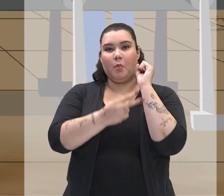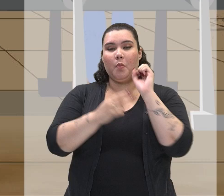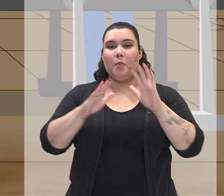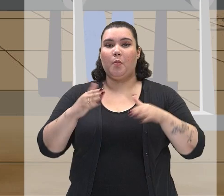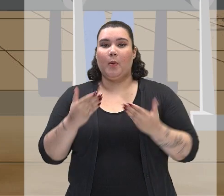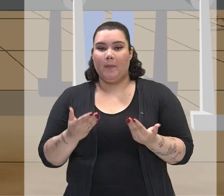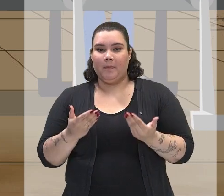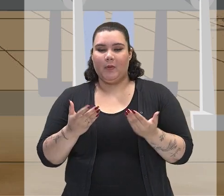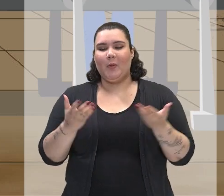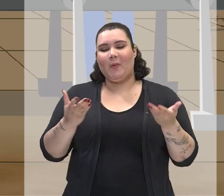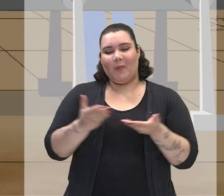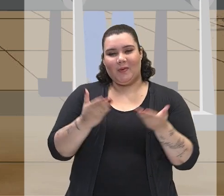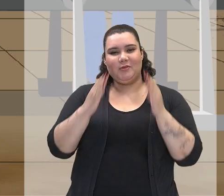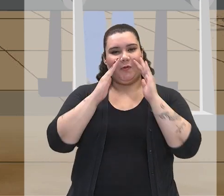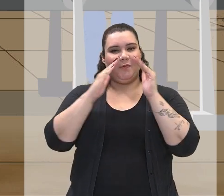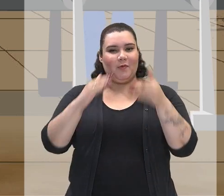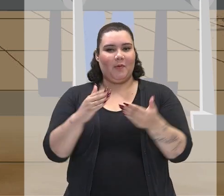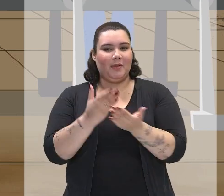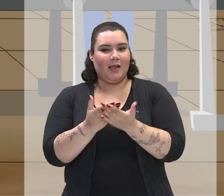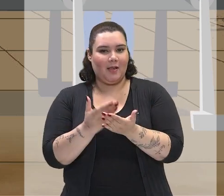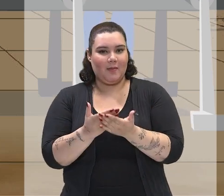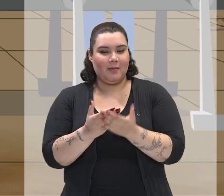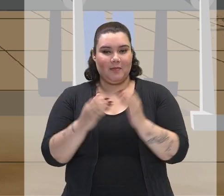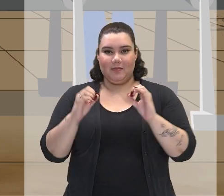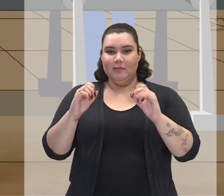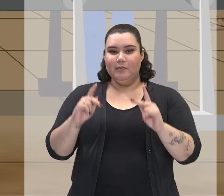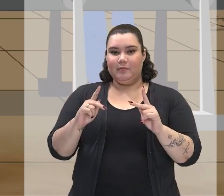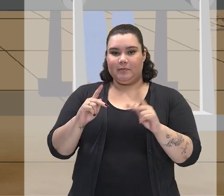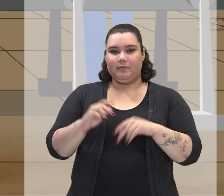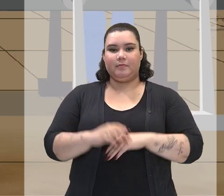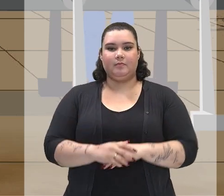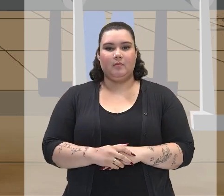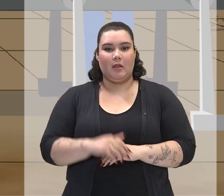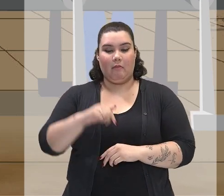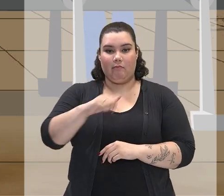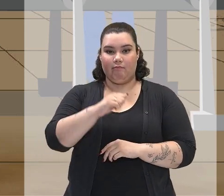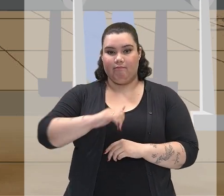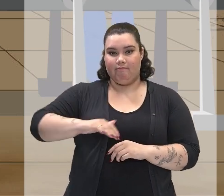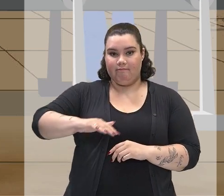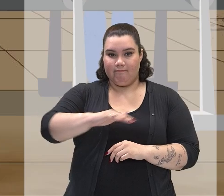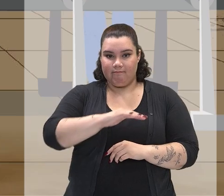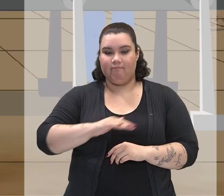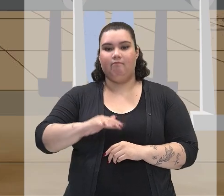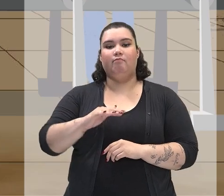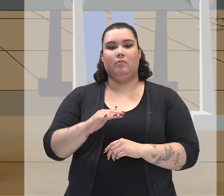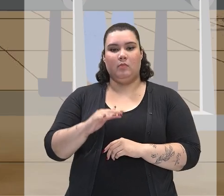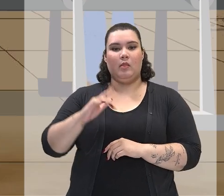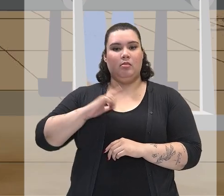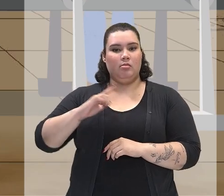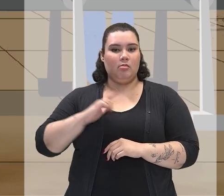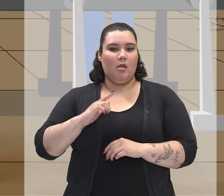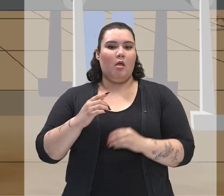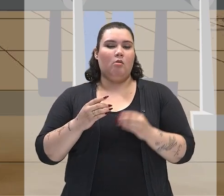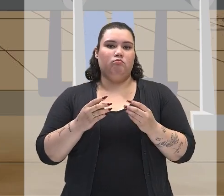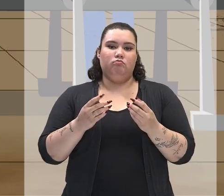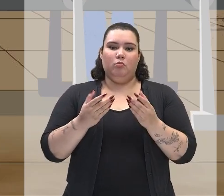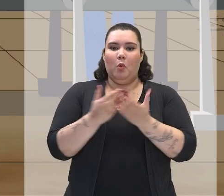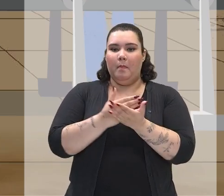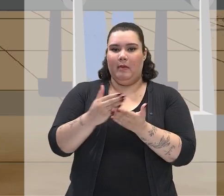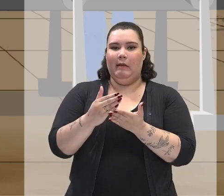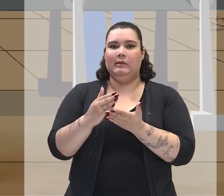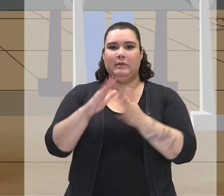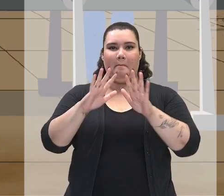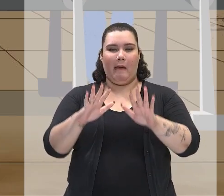Então é sobre isso que a gente vai conversar, tá bom? Então, esse ambiente de fábrica não existe à toa. Tem causas e